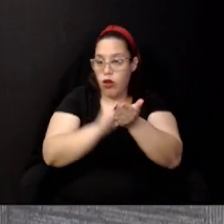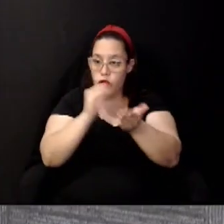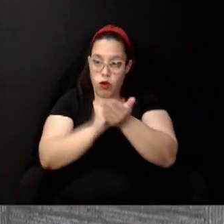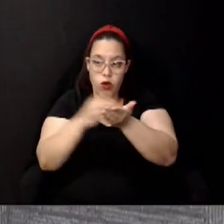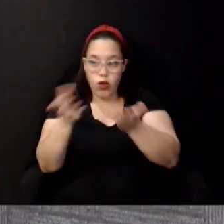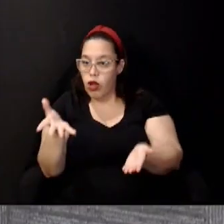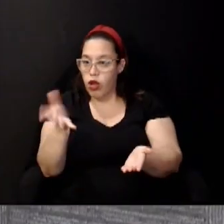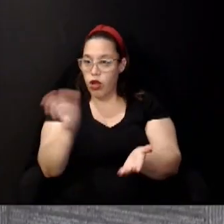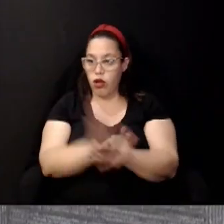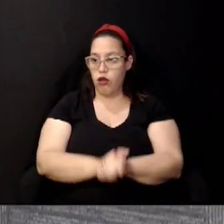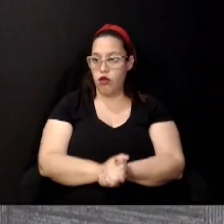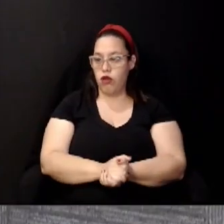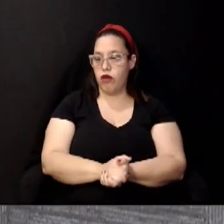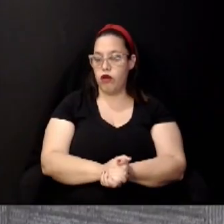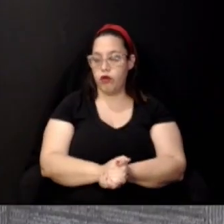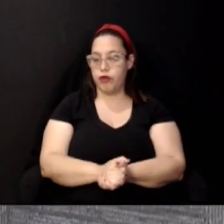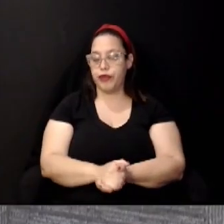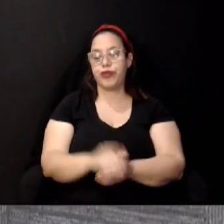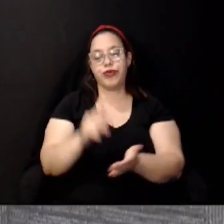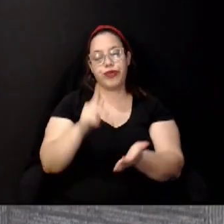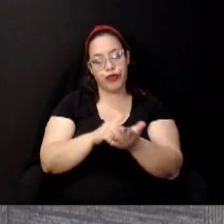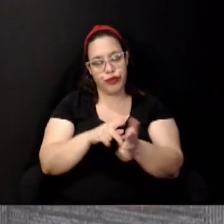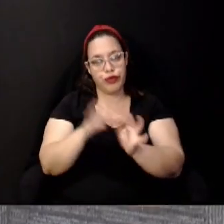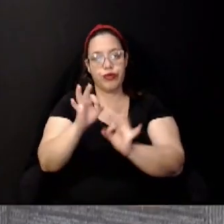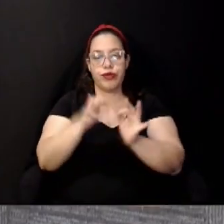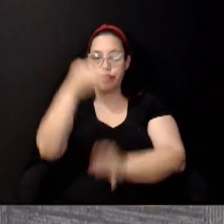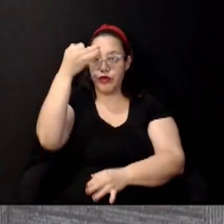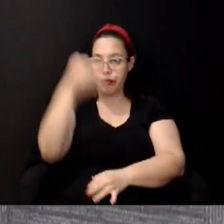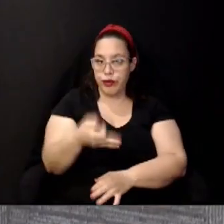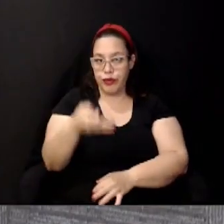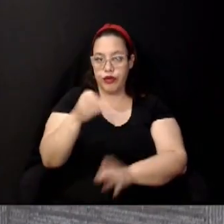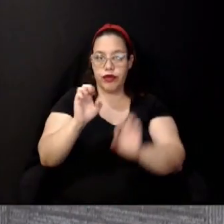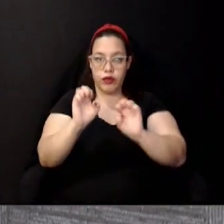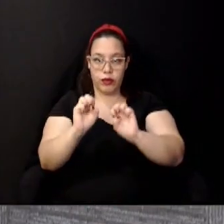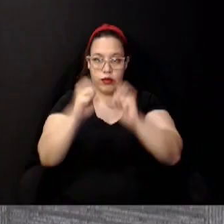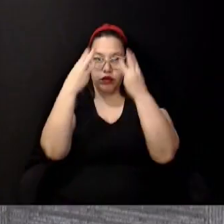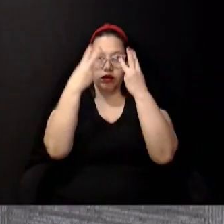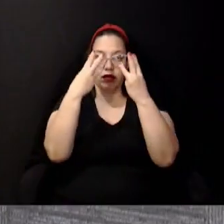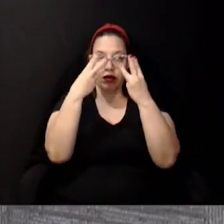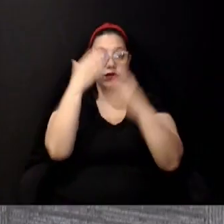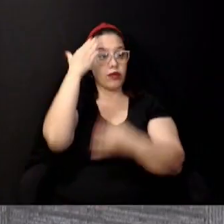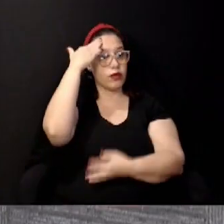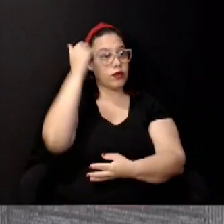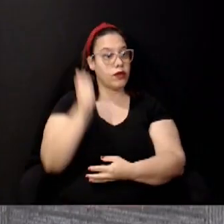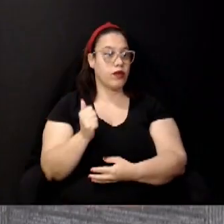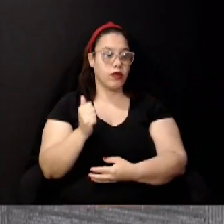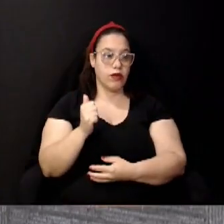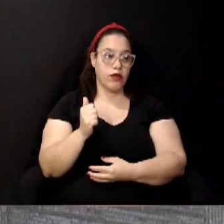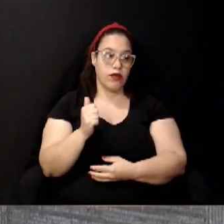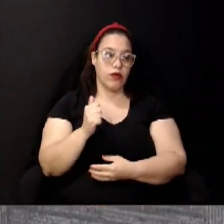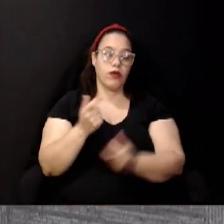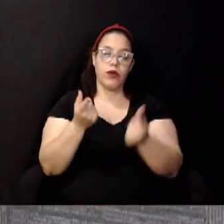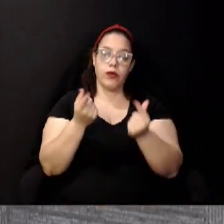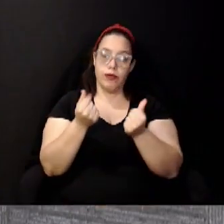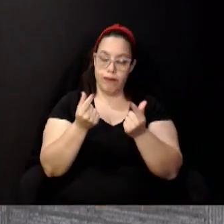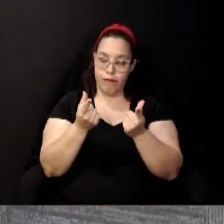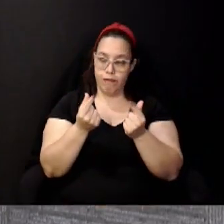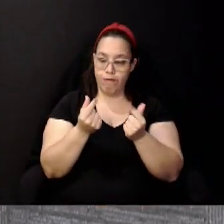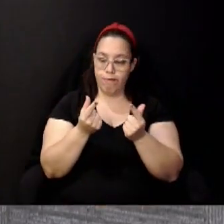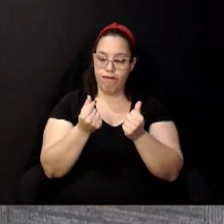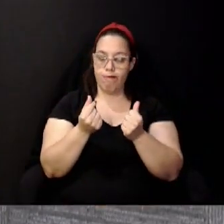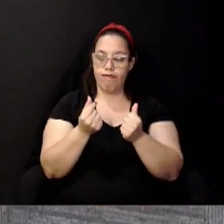possa, de fato, regularizar. Qualquer evento que ocorre na cidade, nós sabemos que envolve economia, né, mexe também